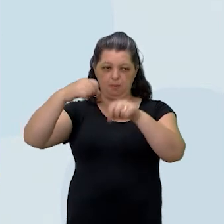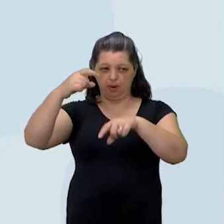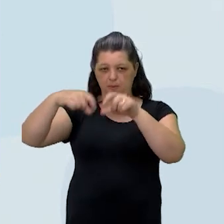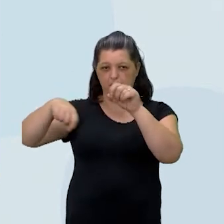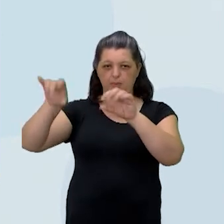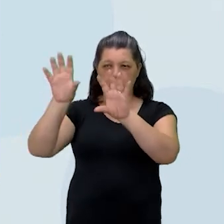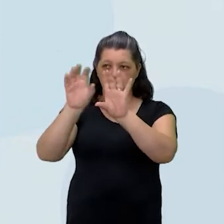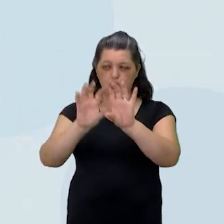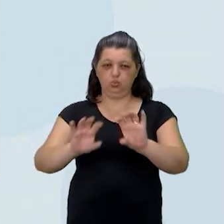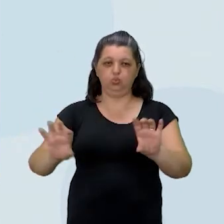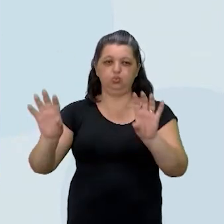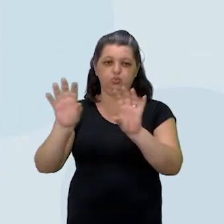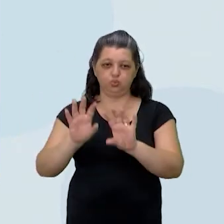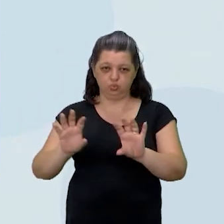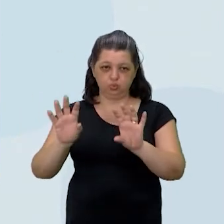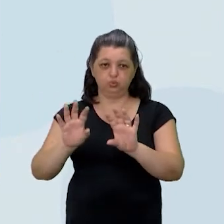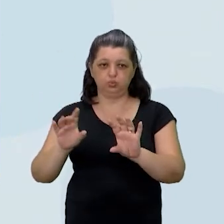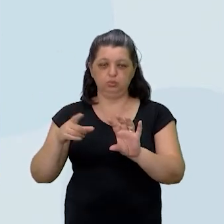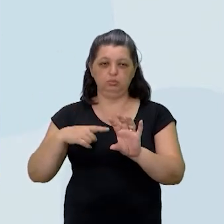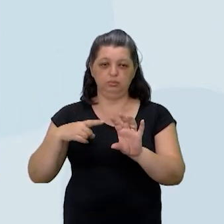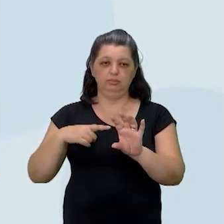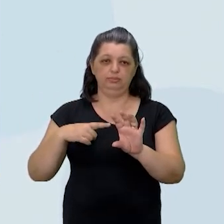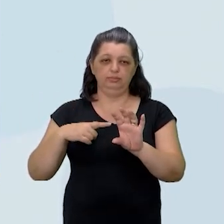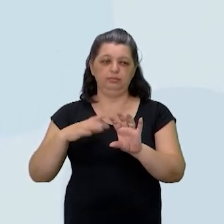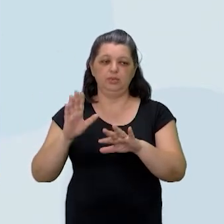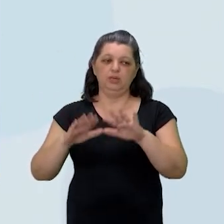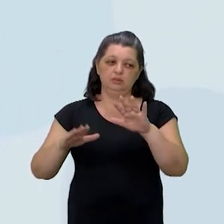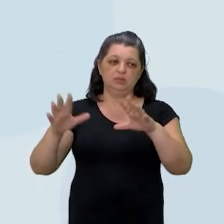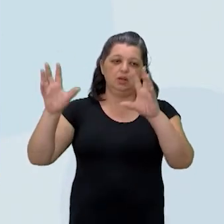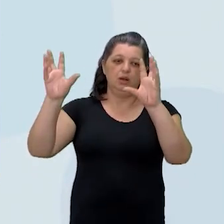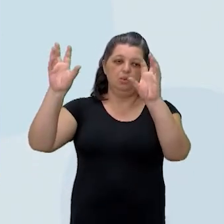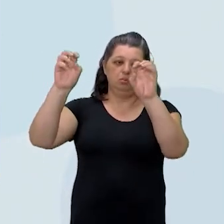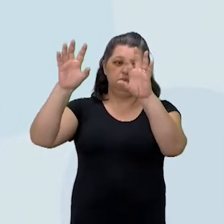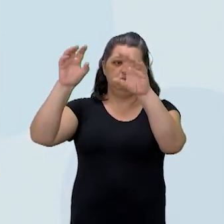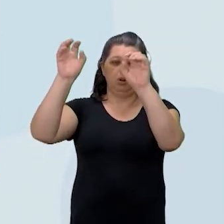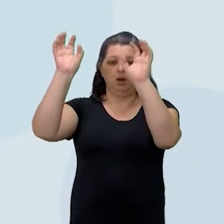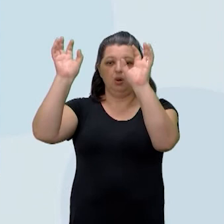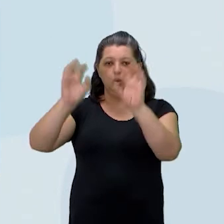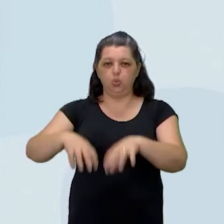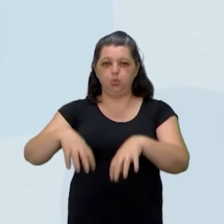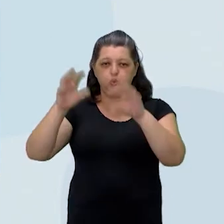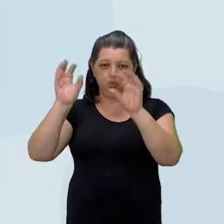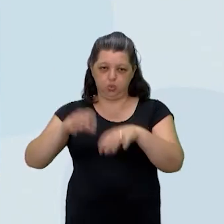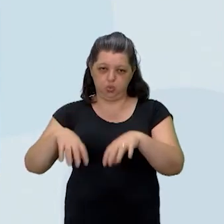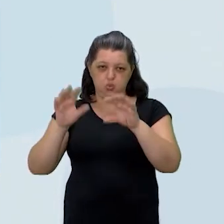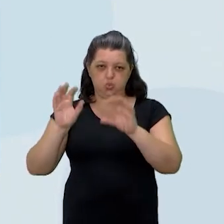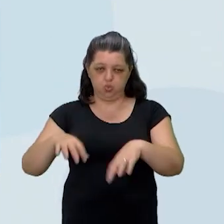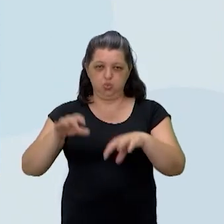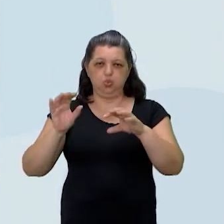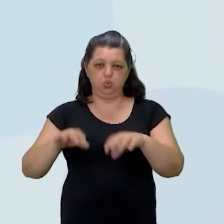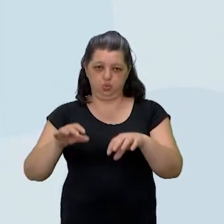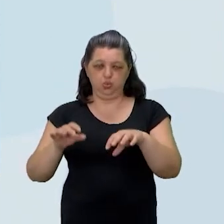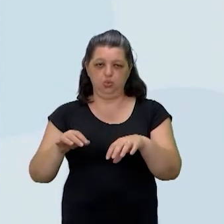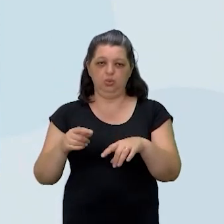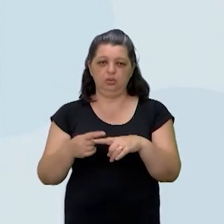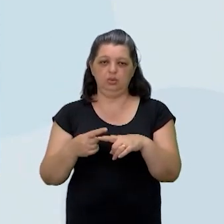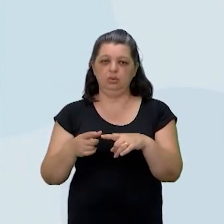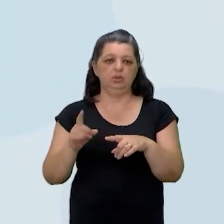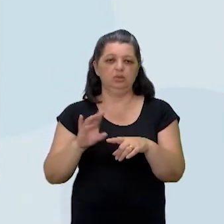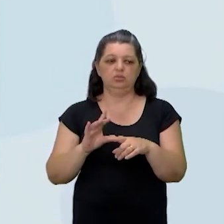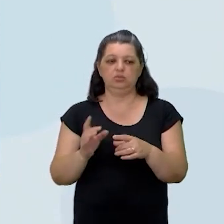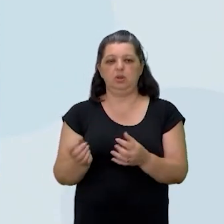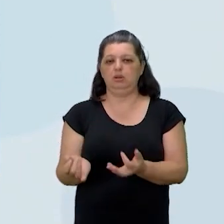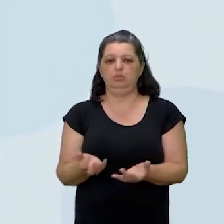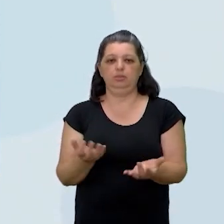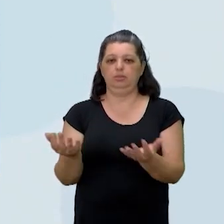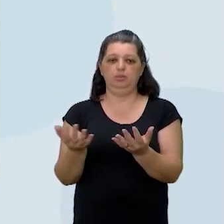nuvens, elas podem precipitar, né, e cair em forma de chuva. E aí a gente não tem também só a evaporação da